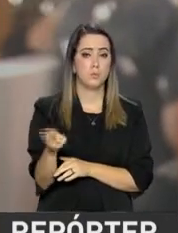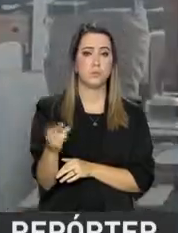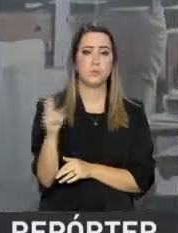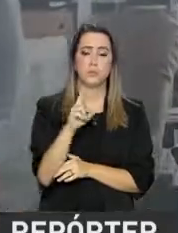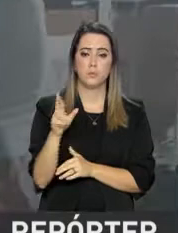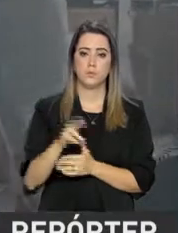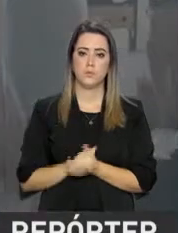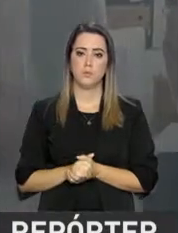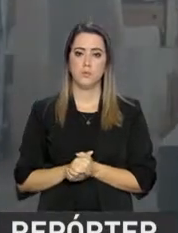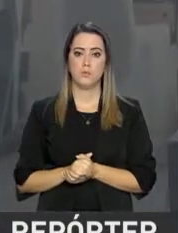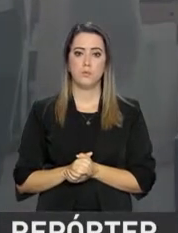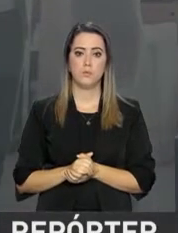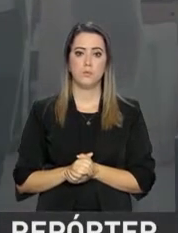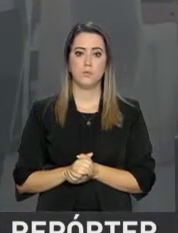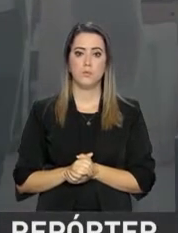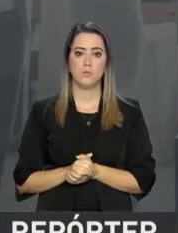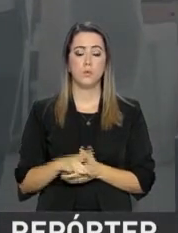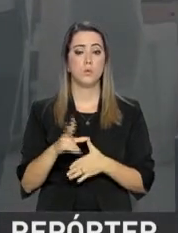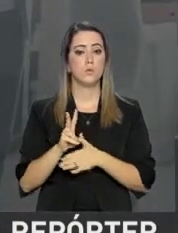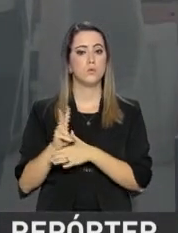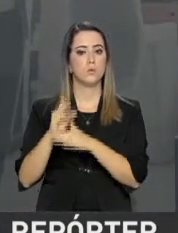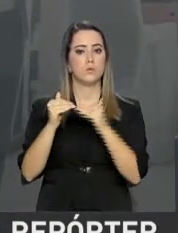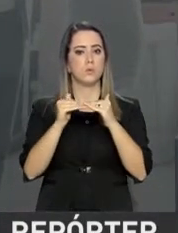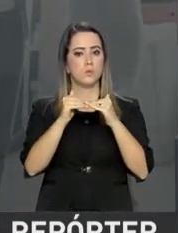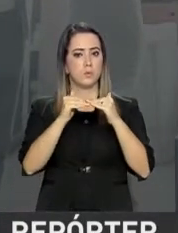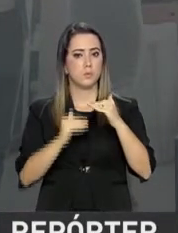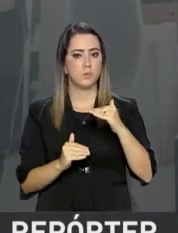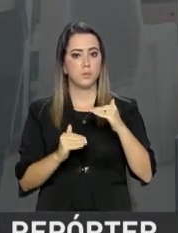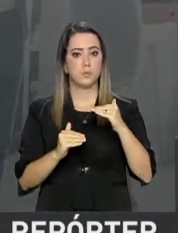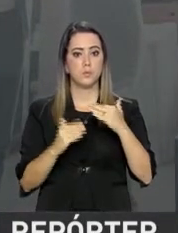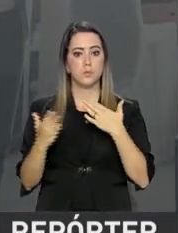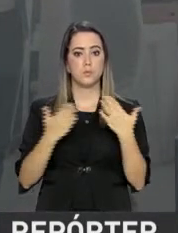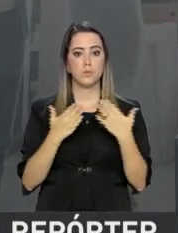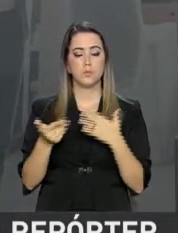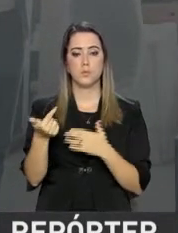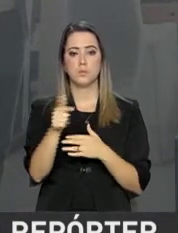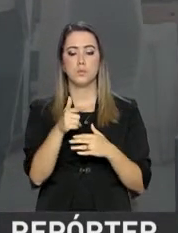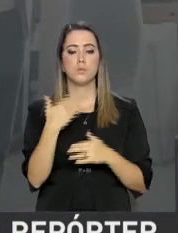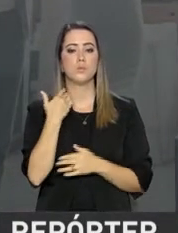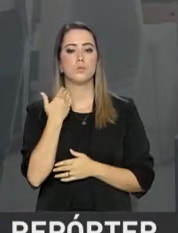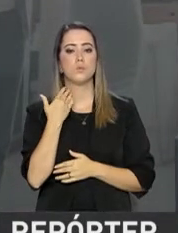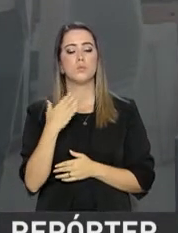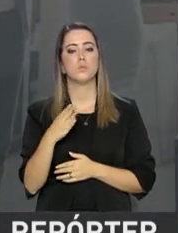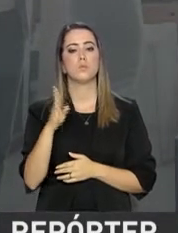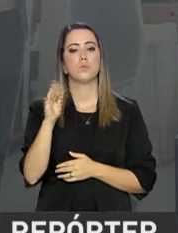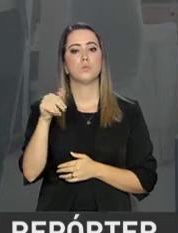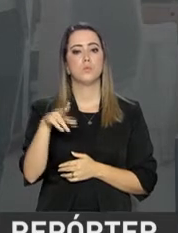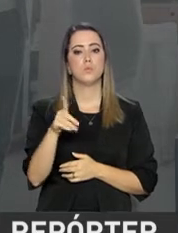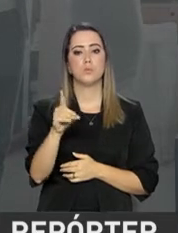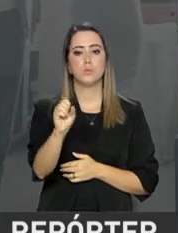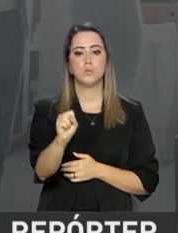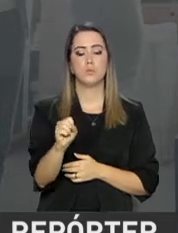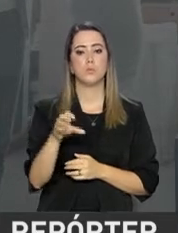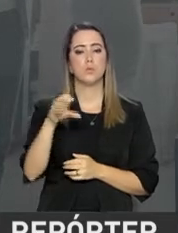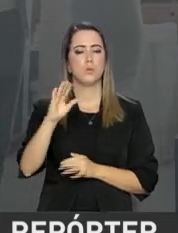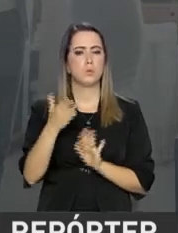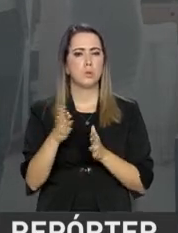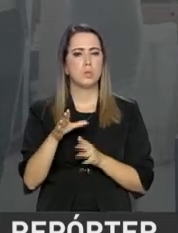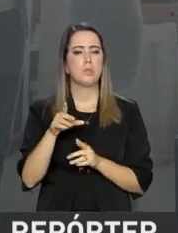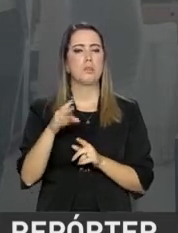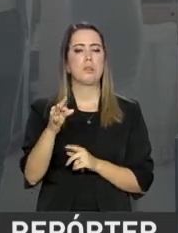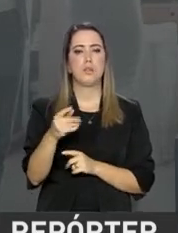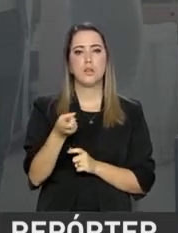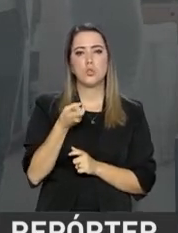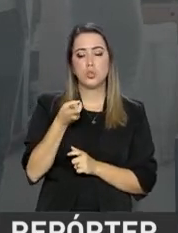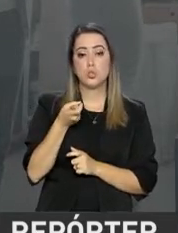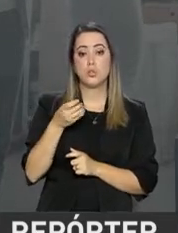R$ 9,1 bilhões. Os financiamentos vão ter juros abaixo daqueles praticados no mercado. O BNDES vai oferecer linhas com taxa